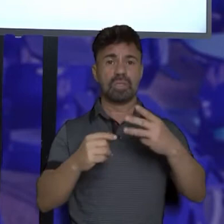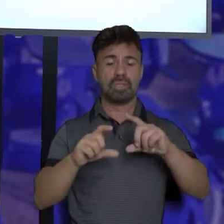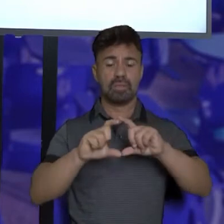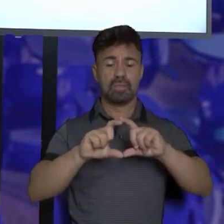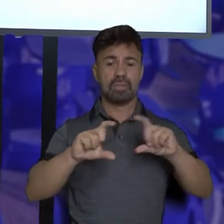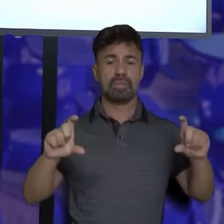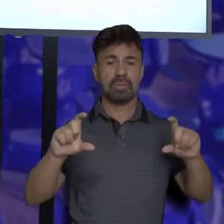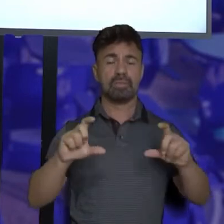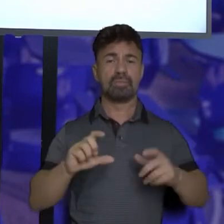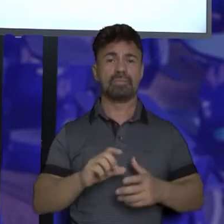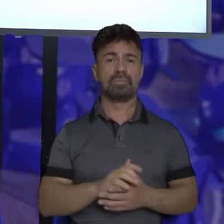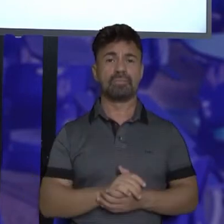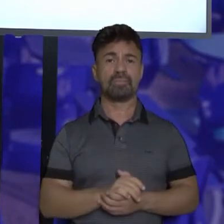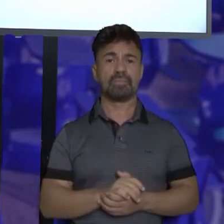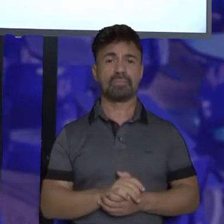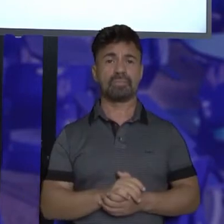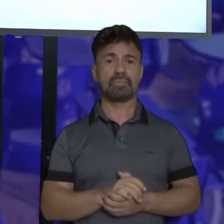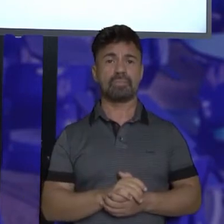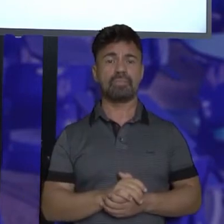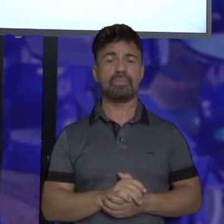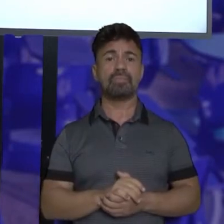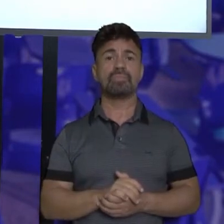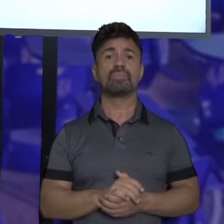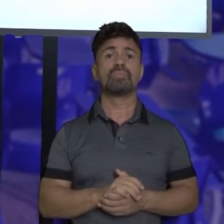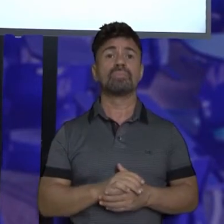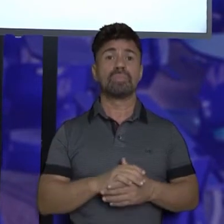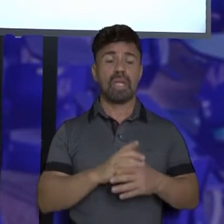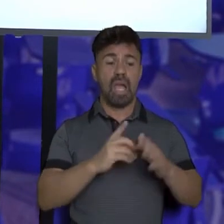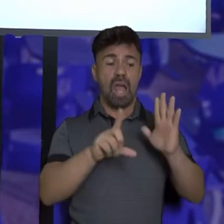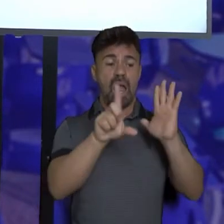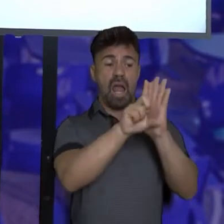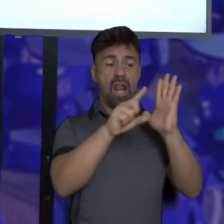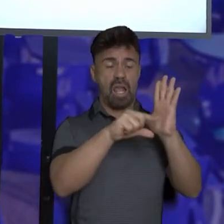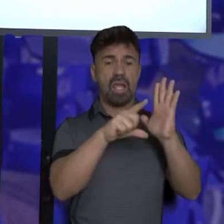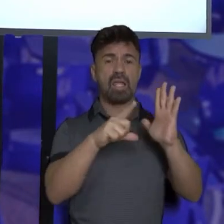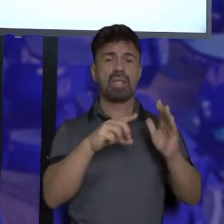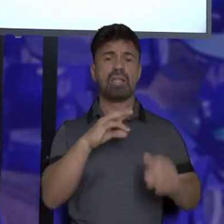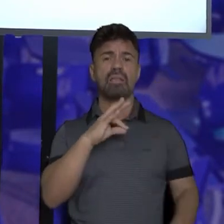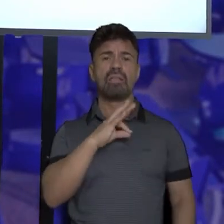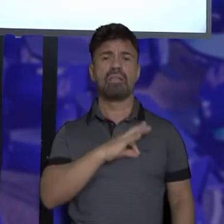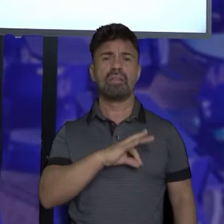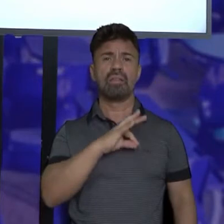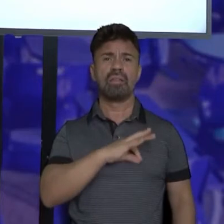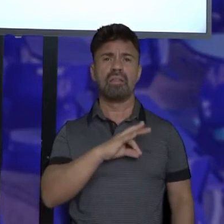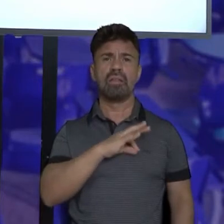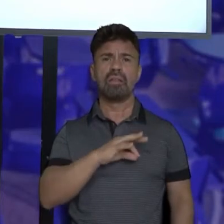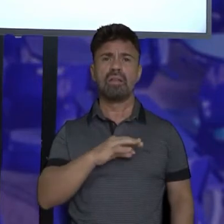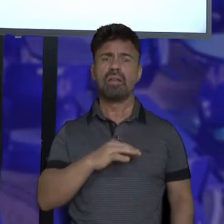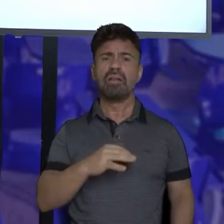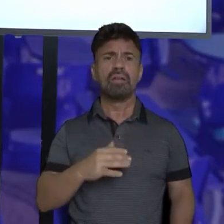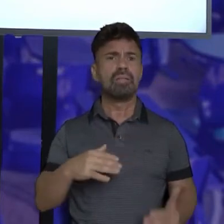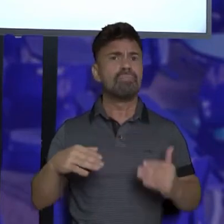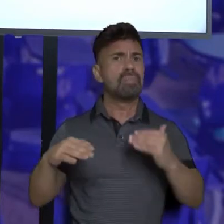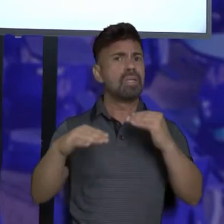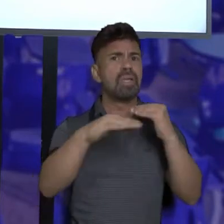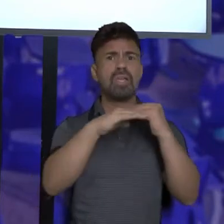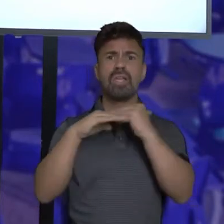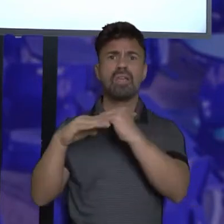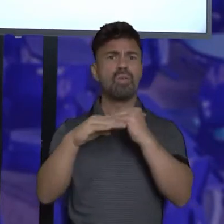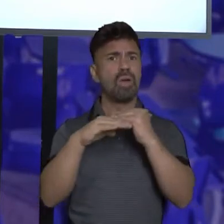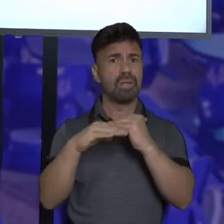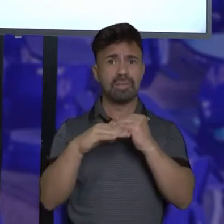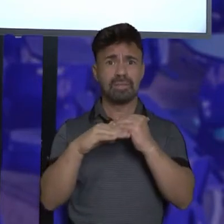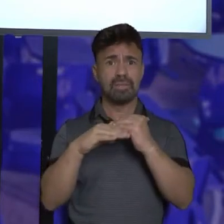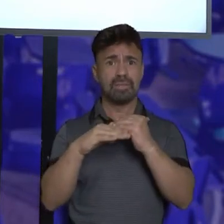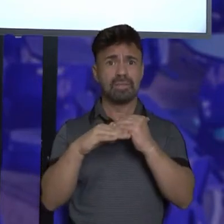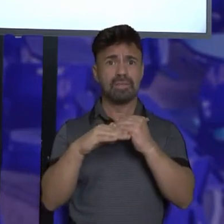é argumentação, que a Constituição brasileira prevê salário para pessoas que têm a mesma função iguais, salários